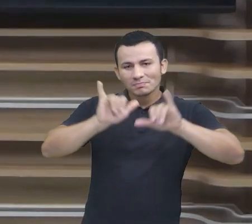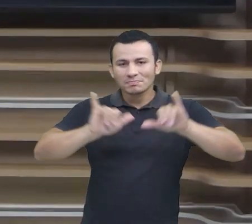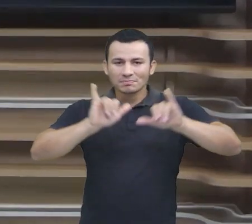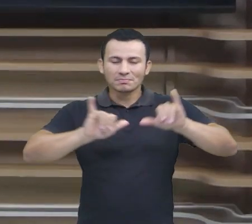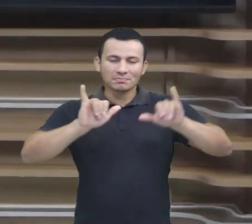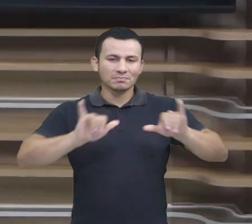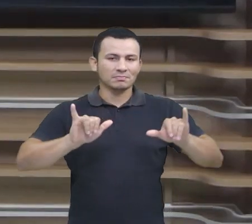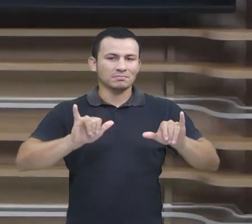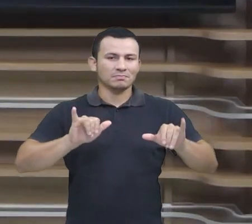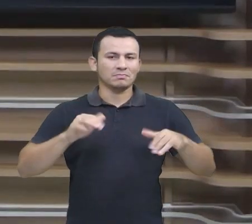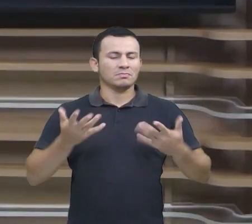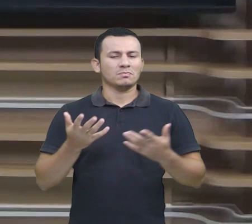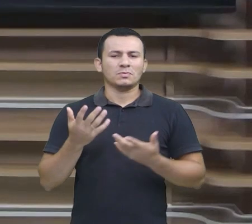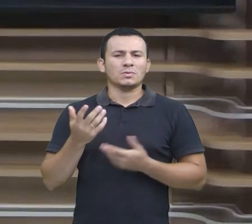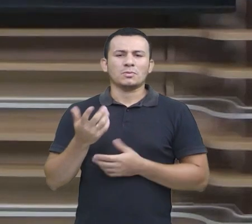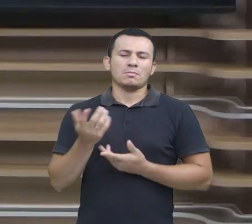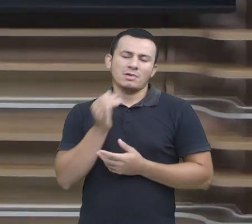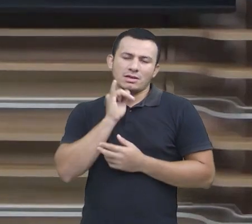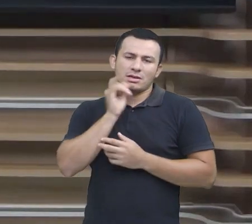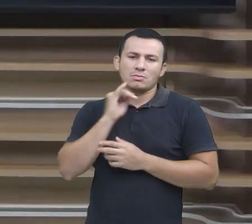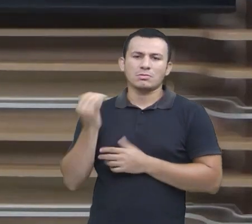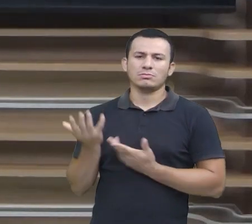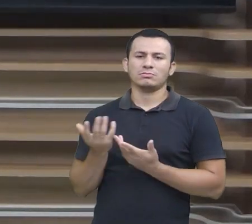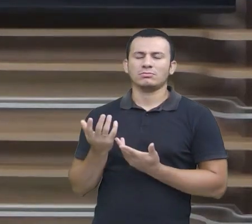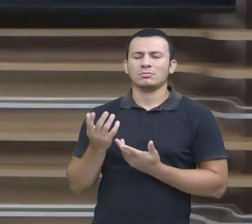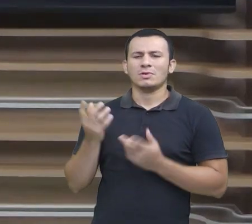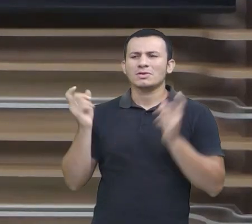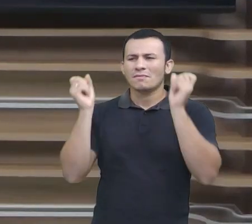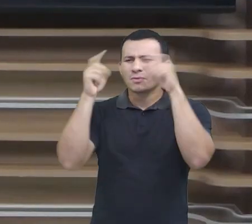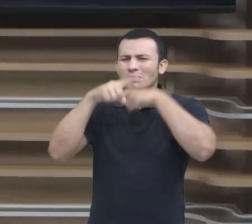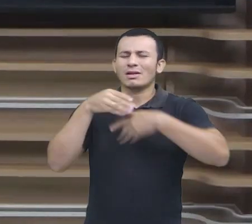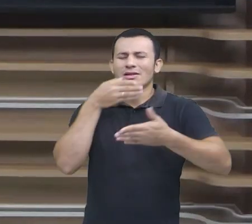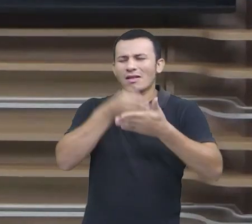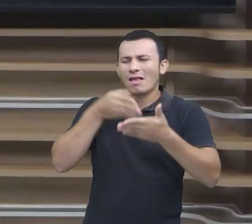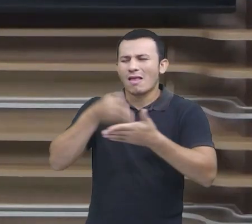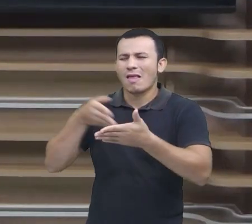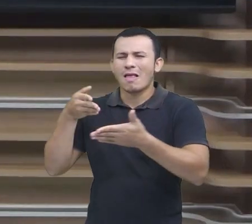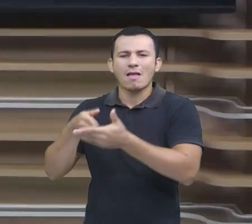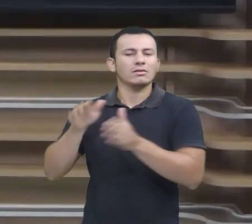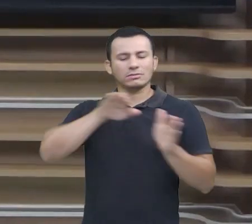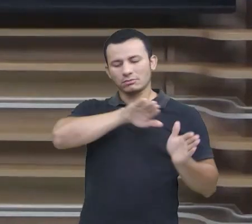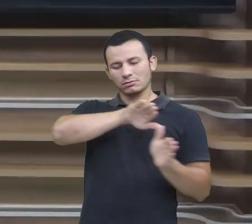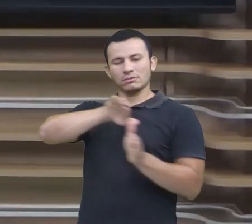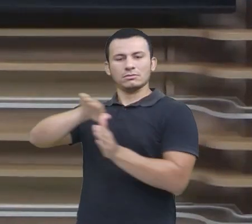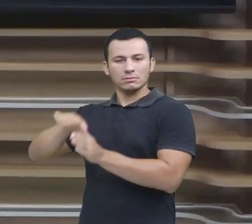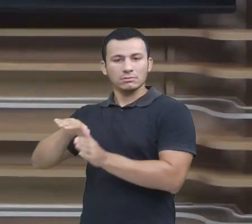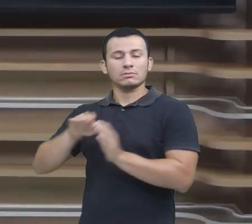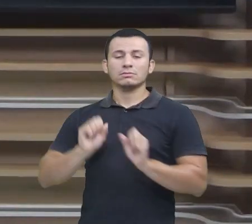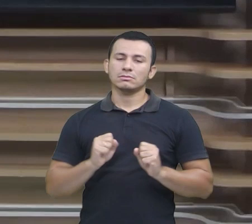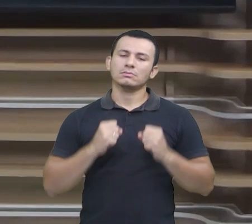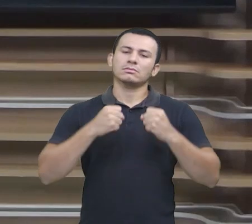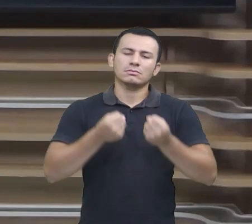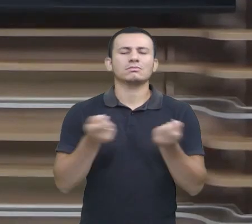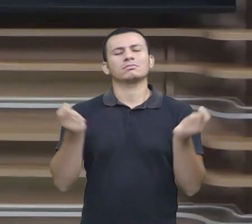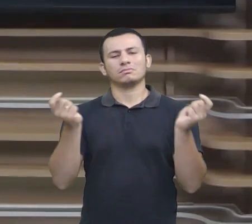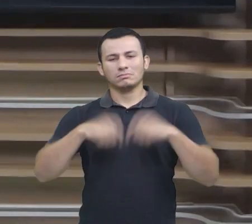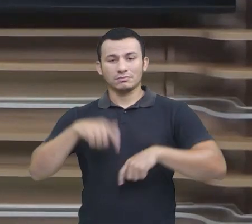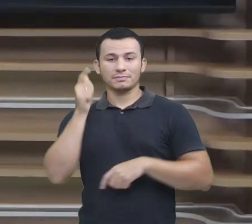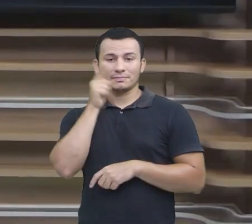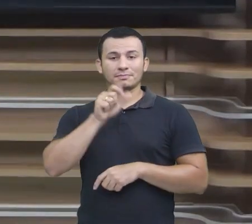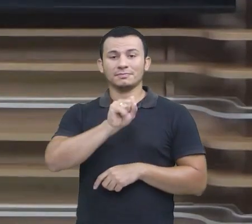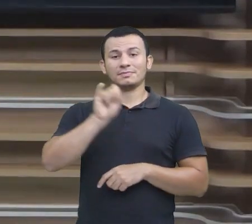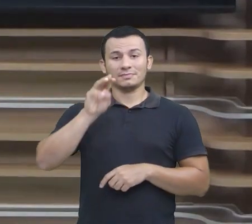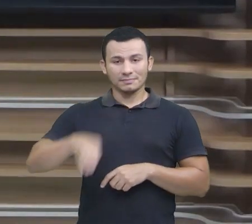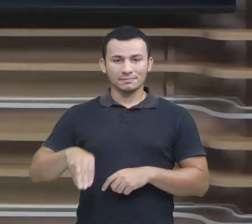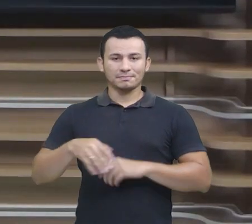não importam as dificuldades, todos nós somos inteligentes para conseguir aquilo que nós queremos.